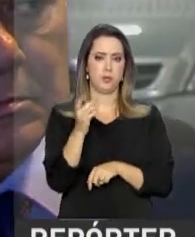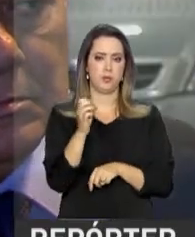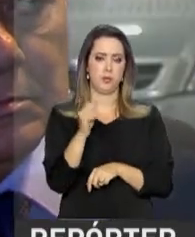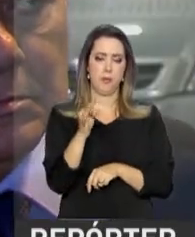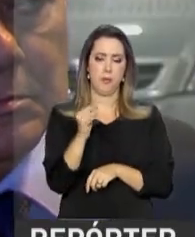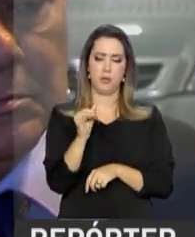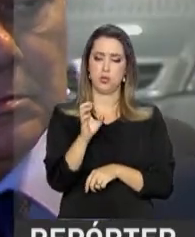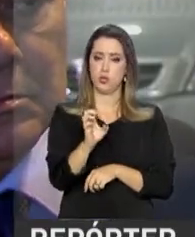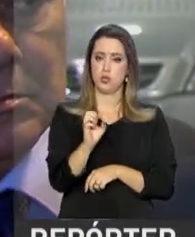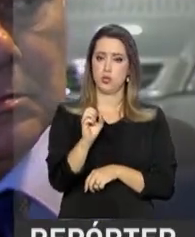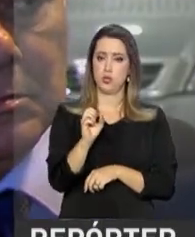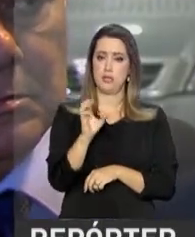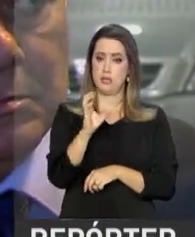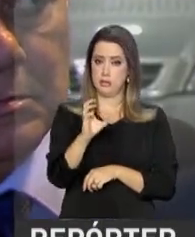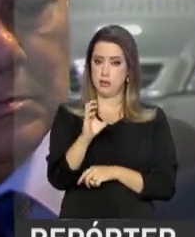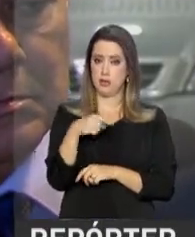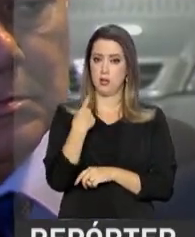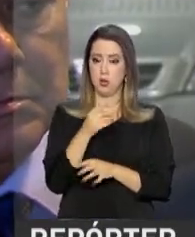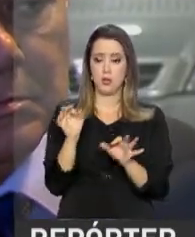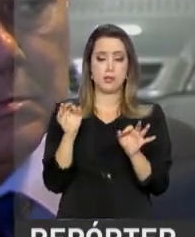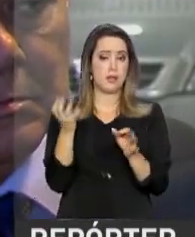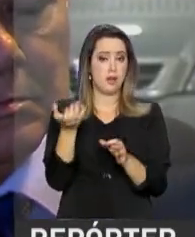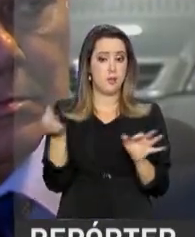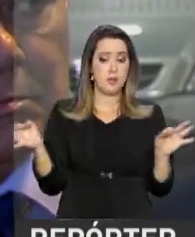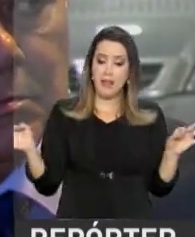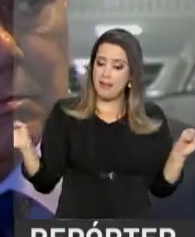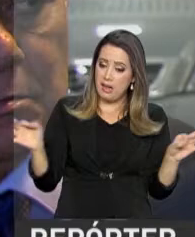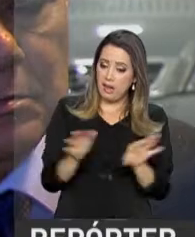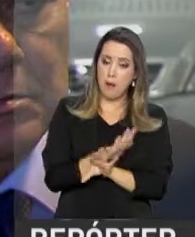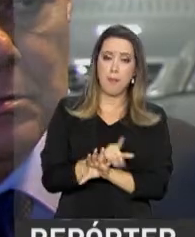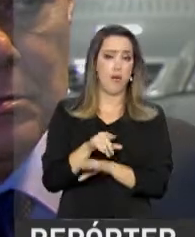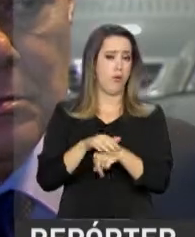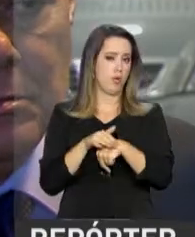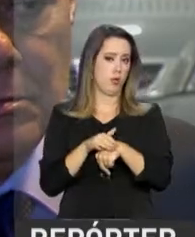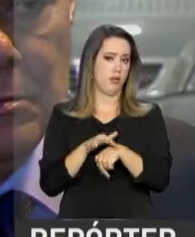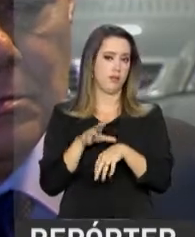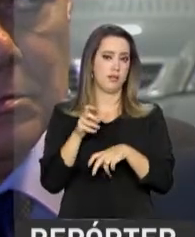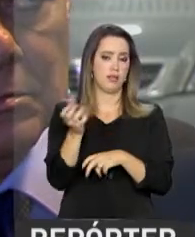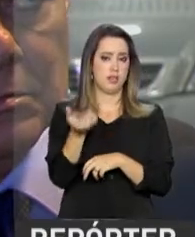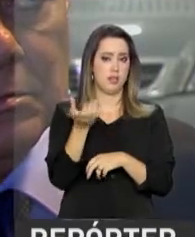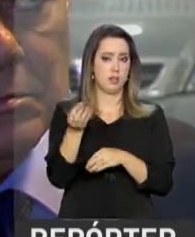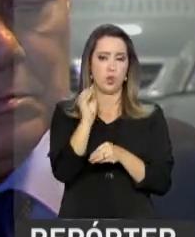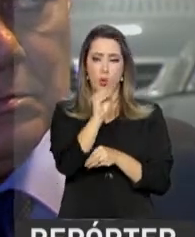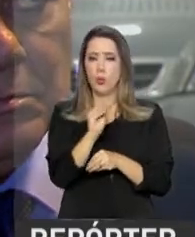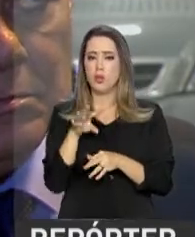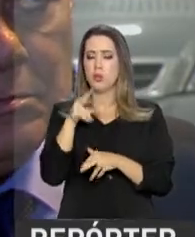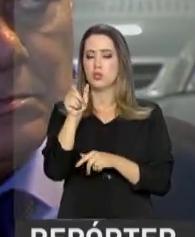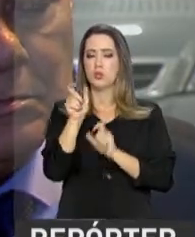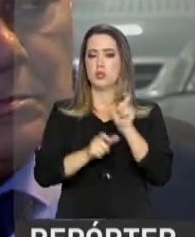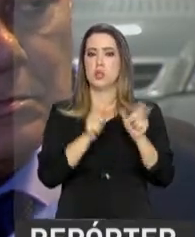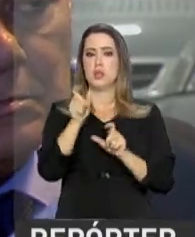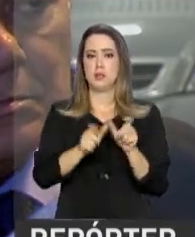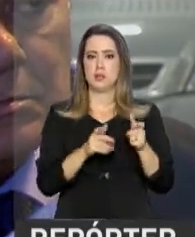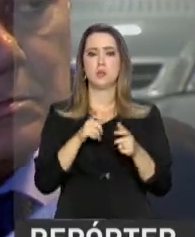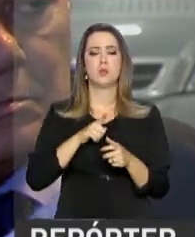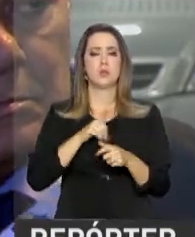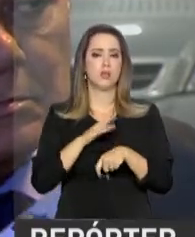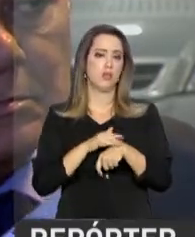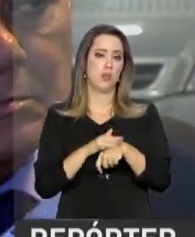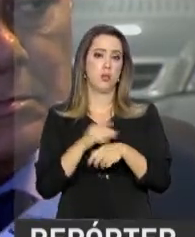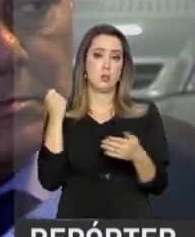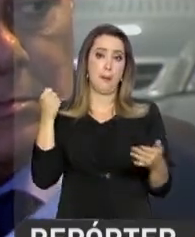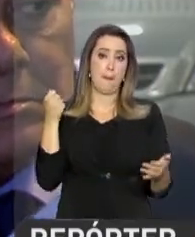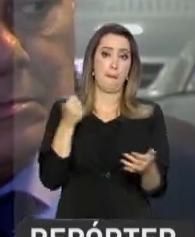erradicação aos tratar todas as pessoas com hepatite c que estiverem é diagnosticado e